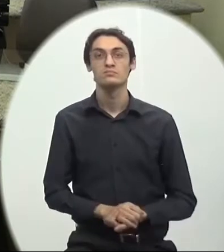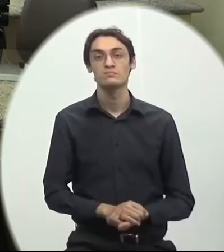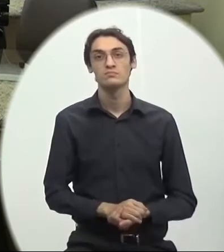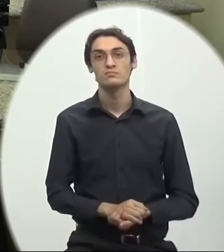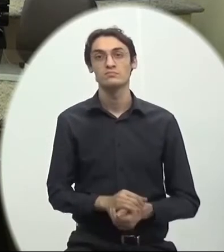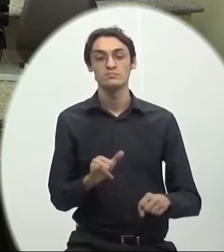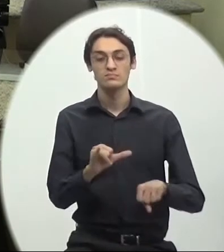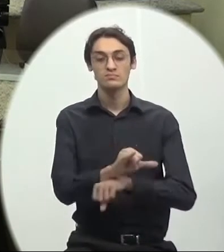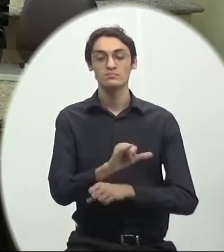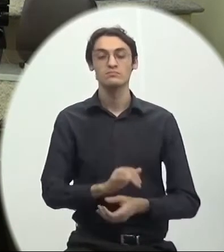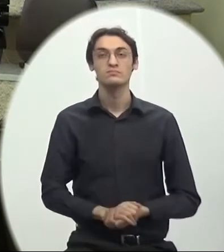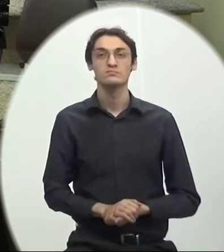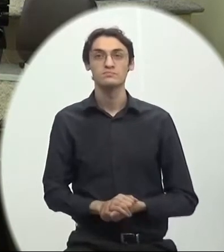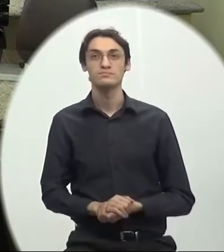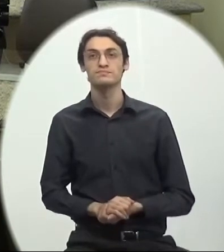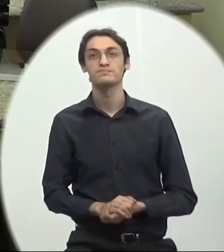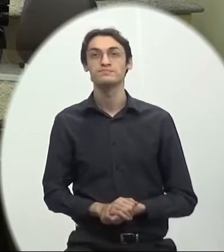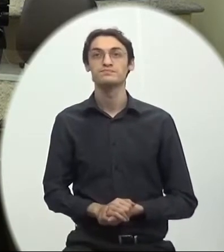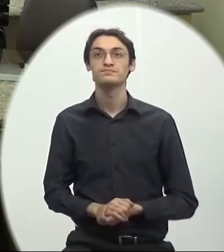Ausente.